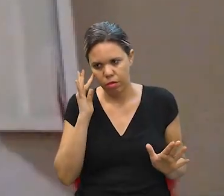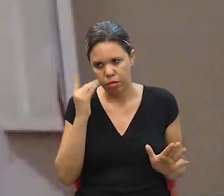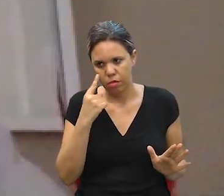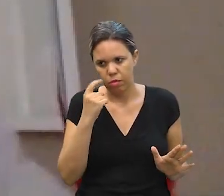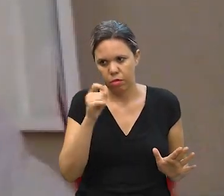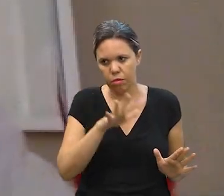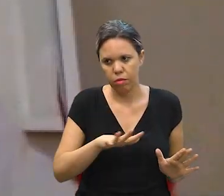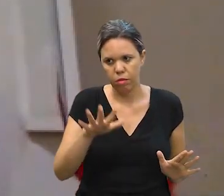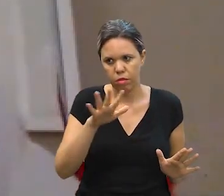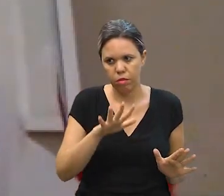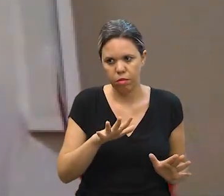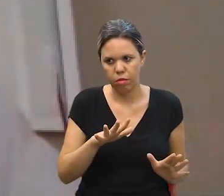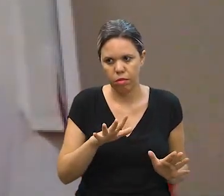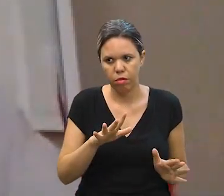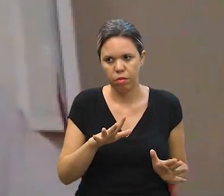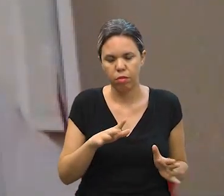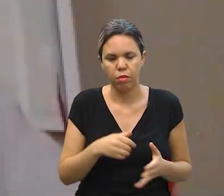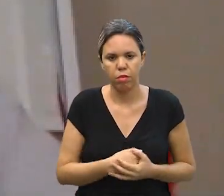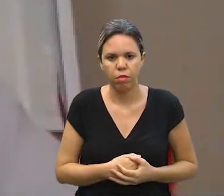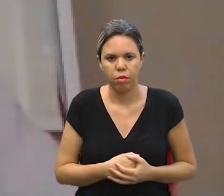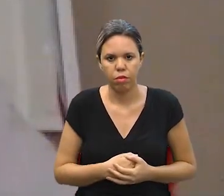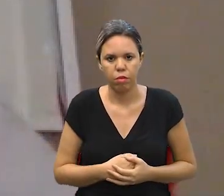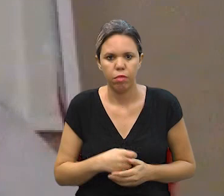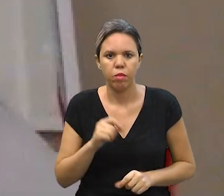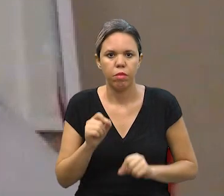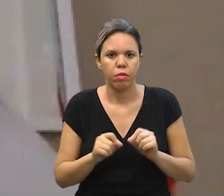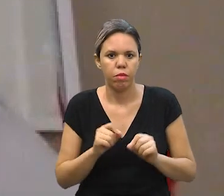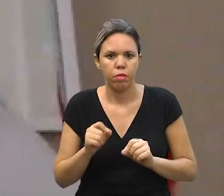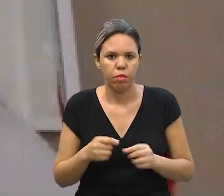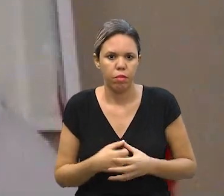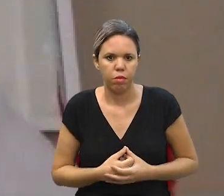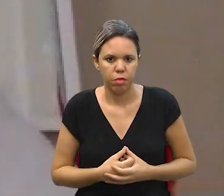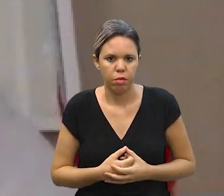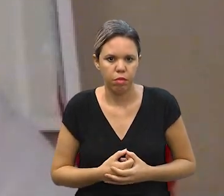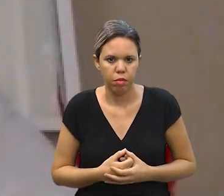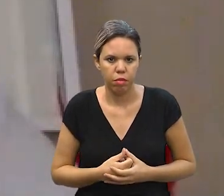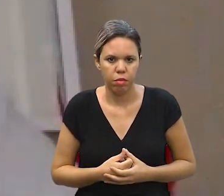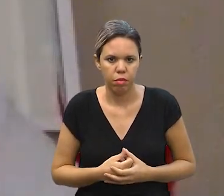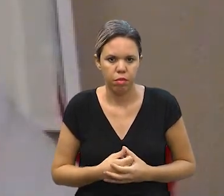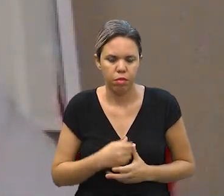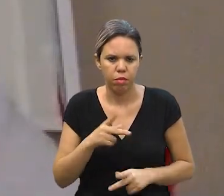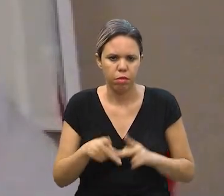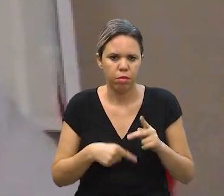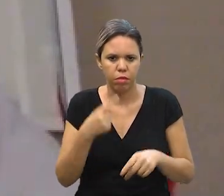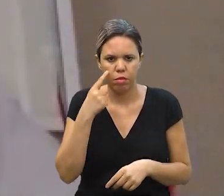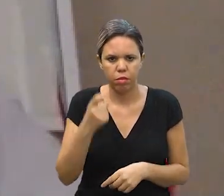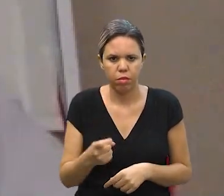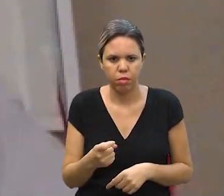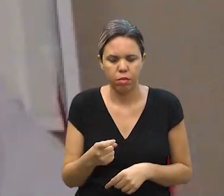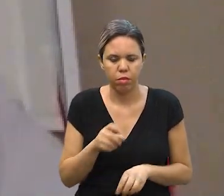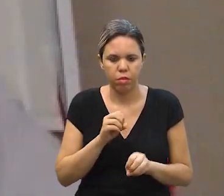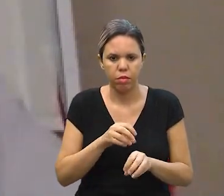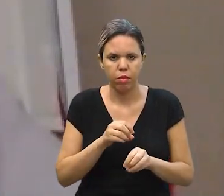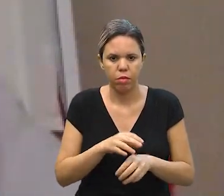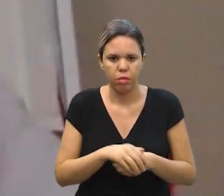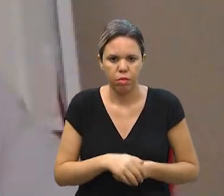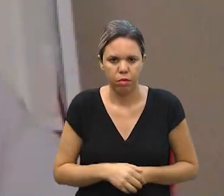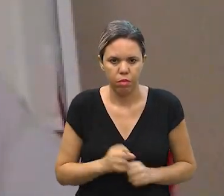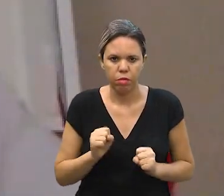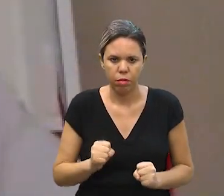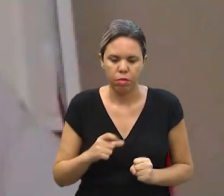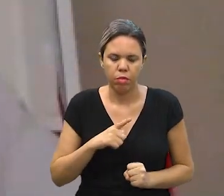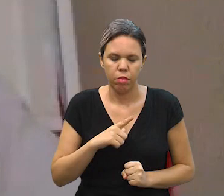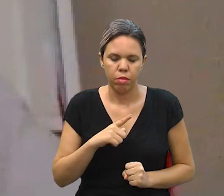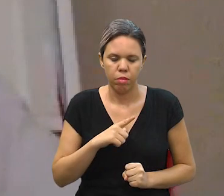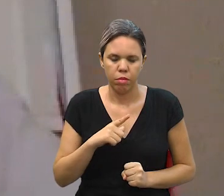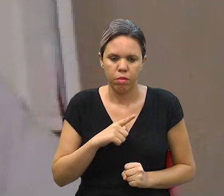de interesse capital para que as pessoas interessadas em educação